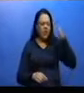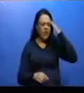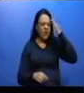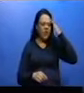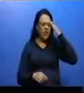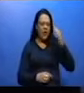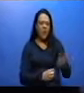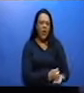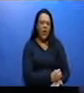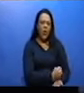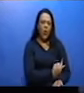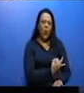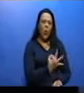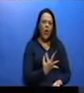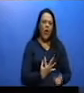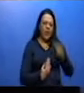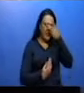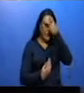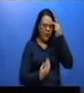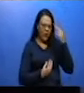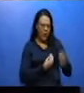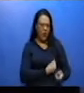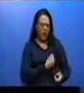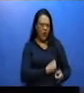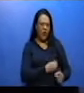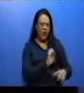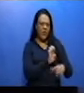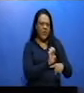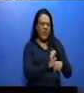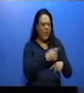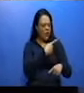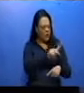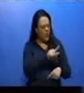seu estado? Olha que interessante, vocês já pararam para pensar?